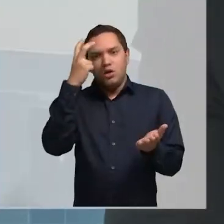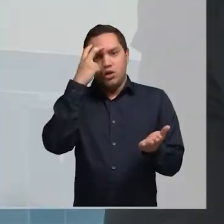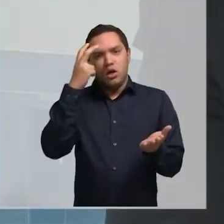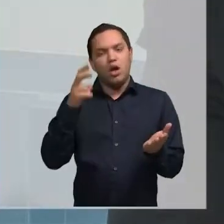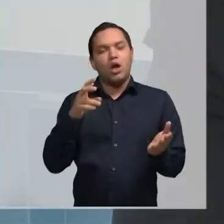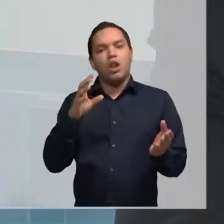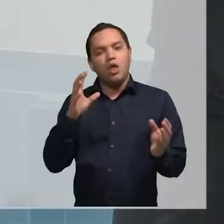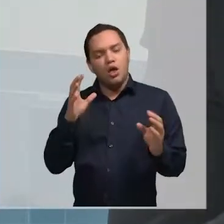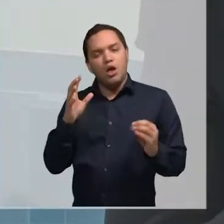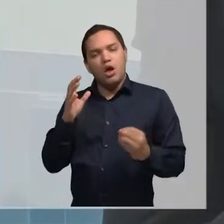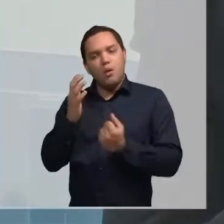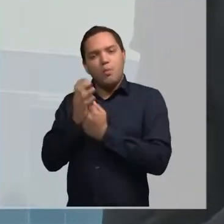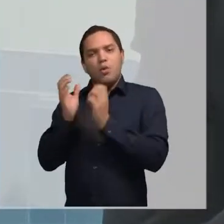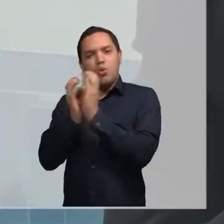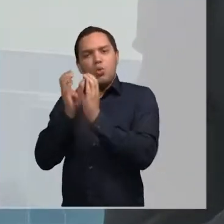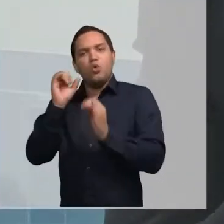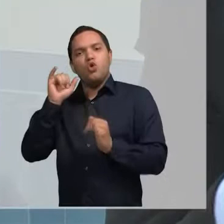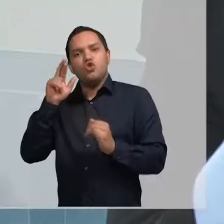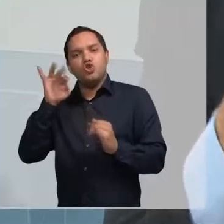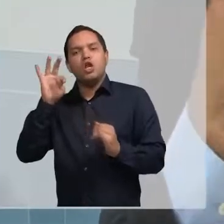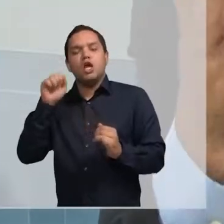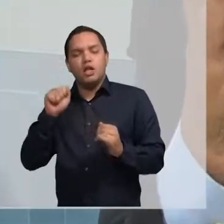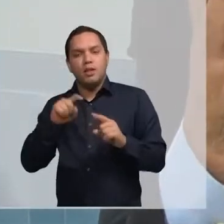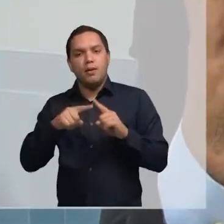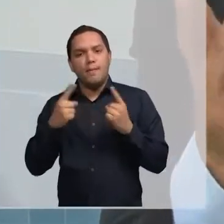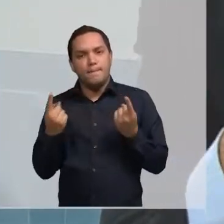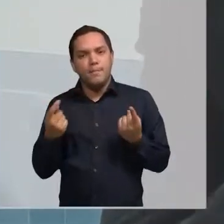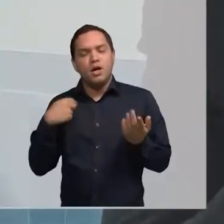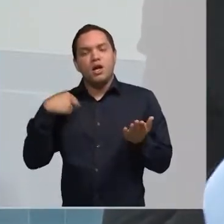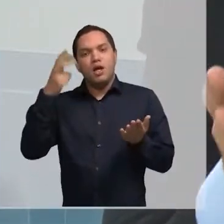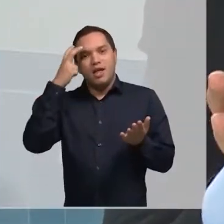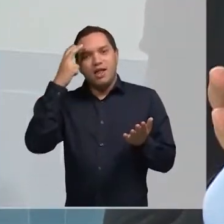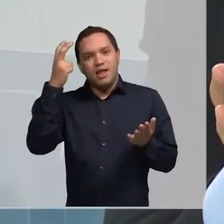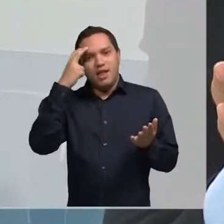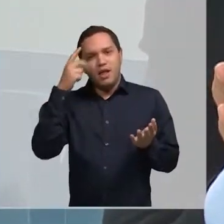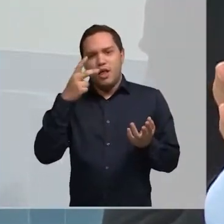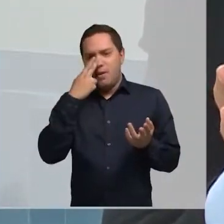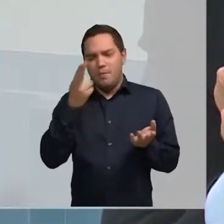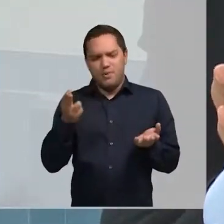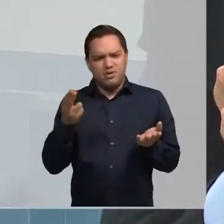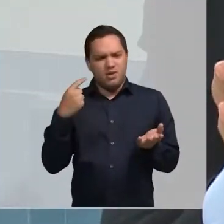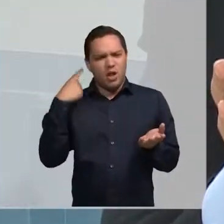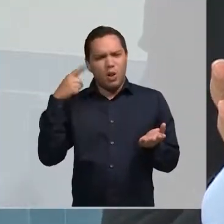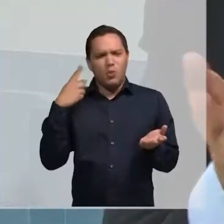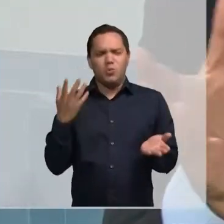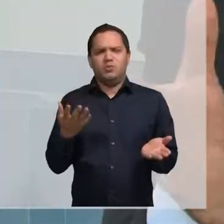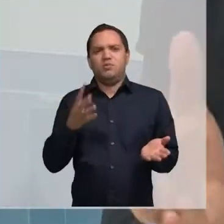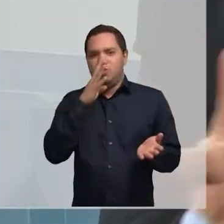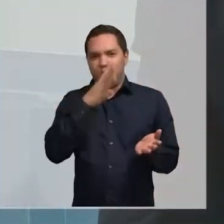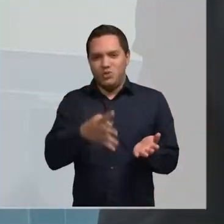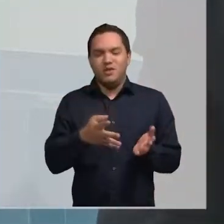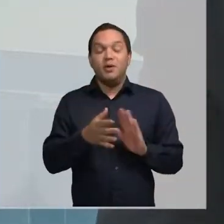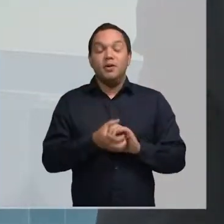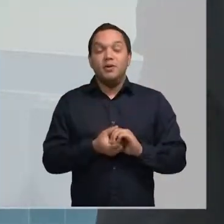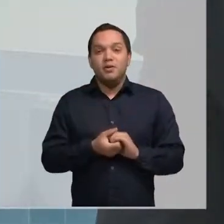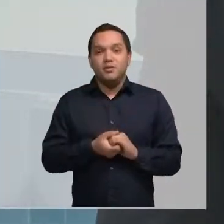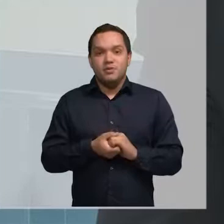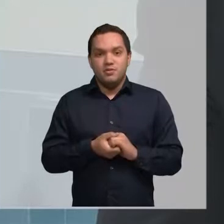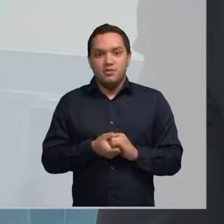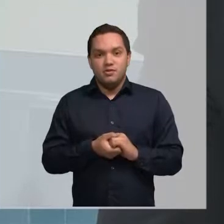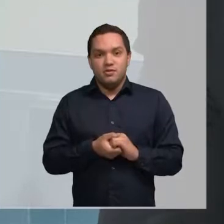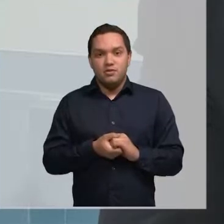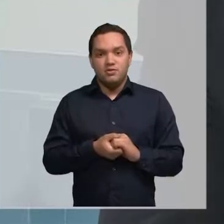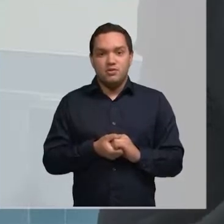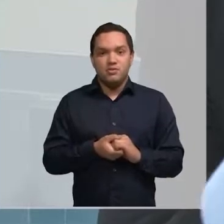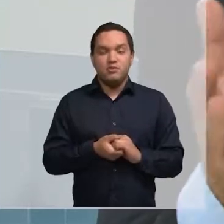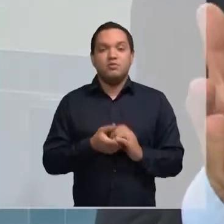direita e tinha honestidade de princípio. Só que ele era tão inteligente, a pessoa achava que ele era louco. É uma direita mais... Mas ele, com esse mesmo segundo do Bolsonaro,